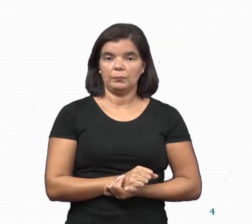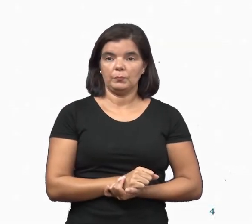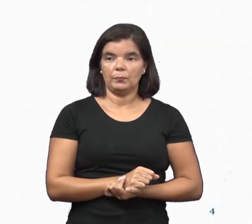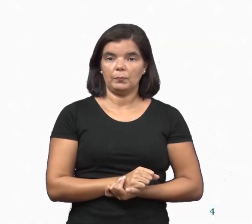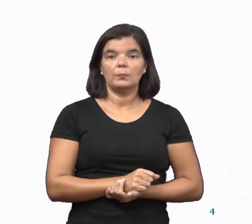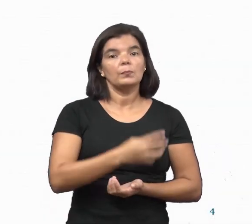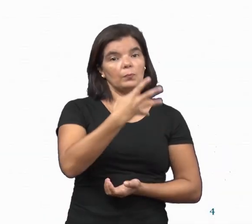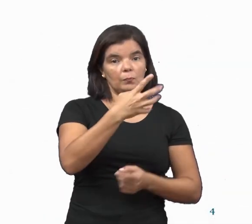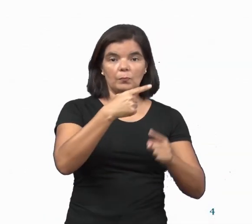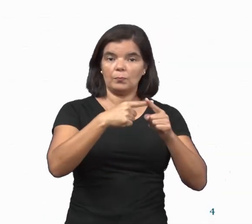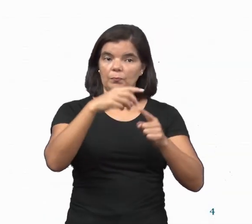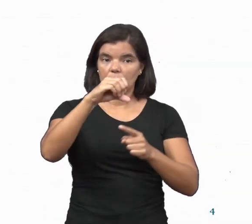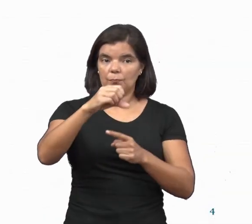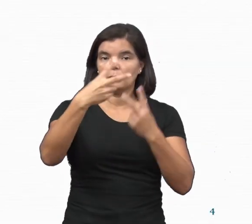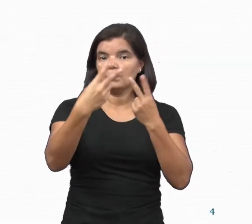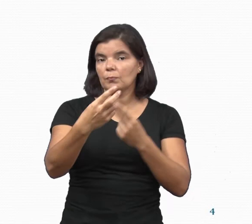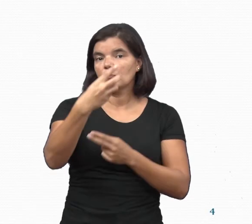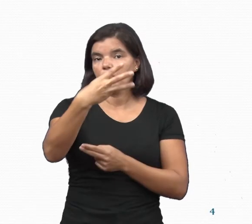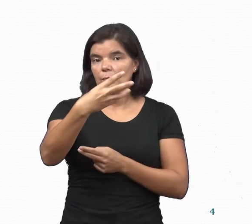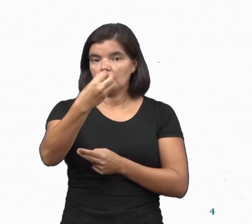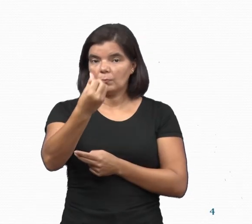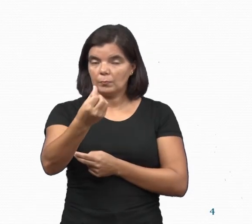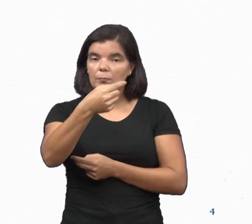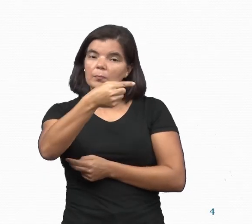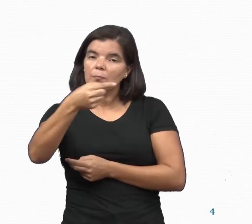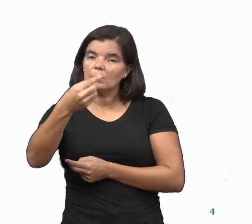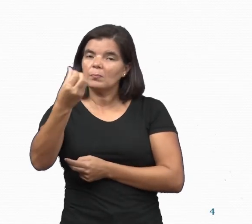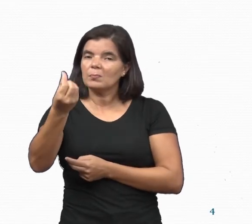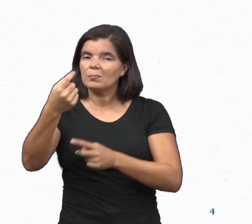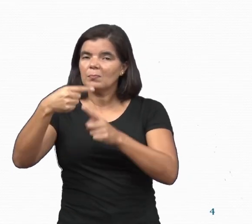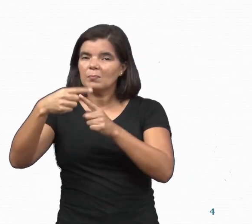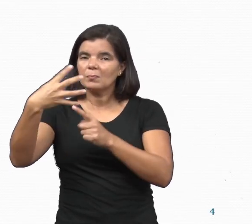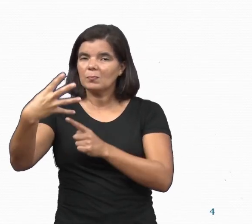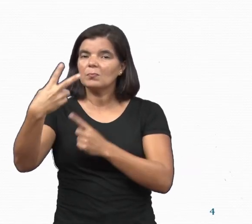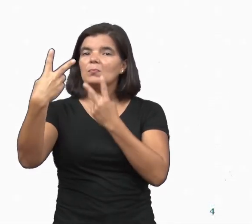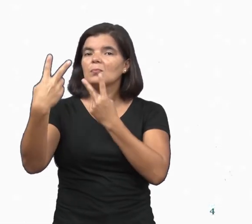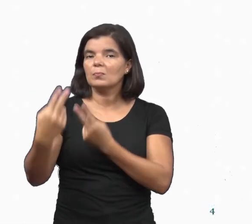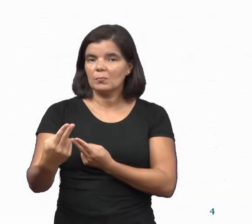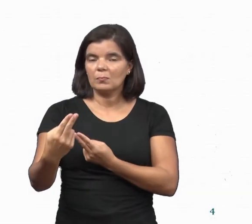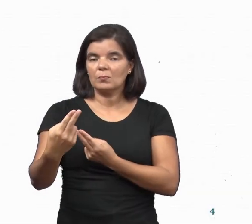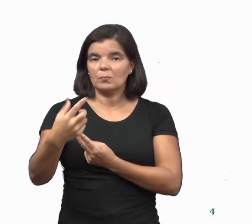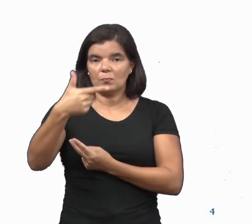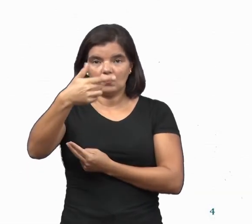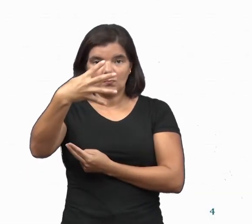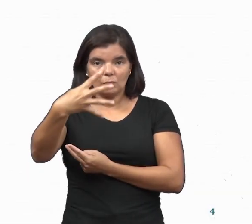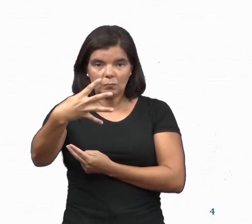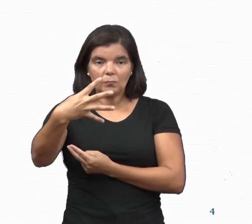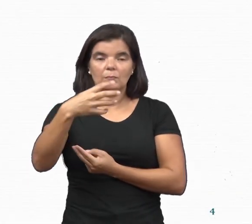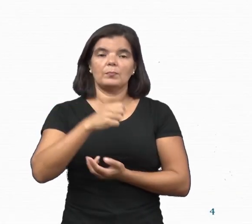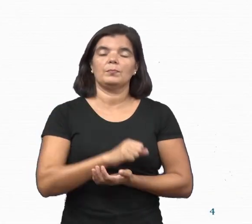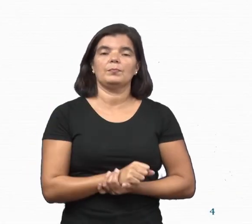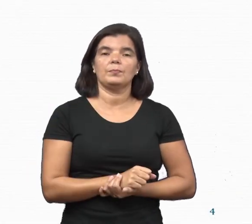que dá 36, menos 6 vezes 4 dá 24.